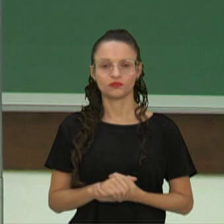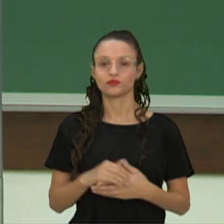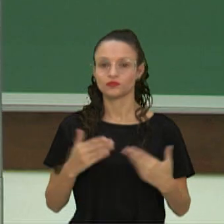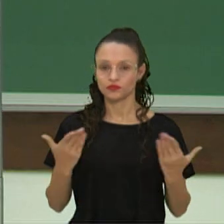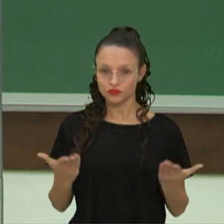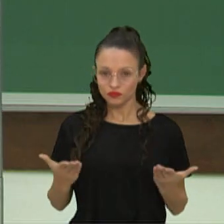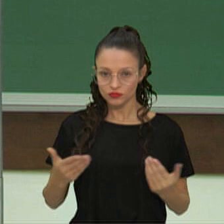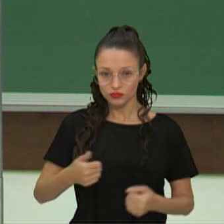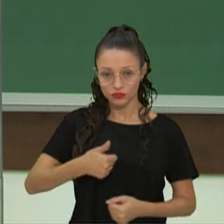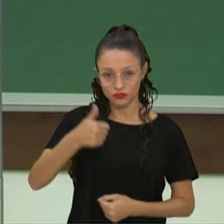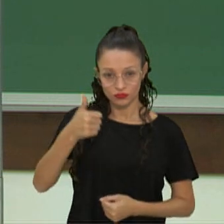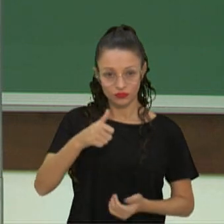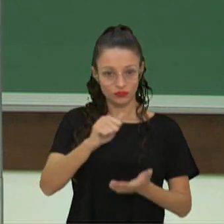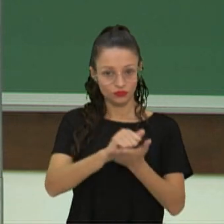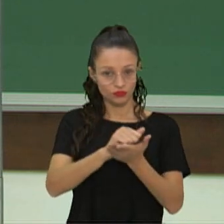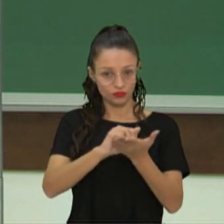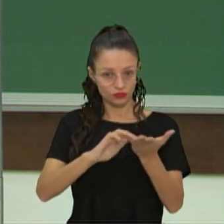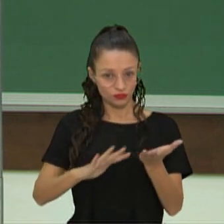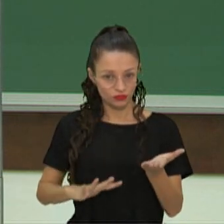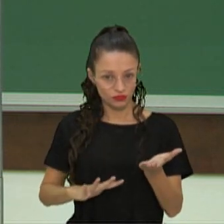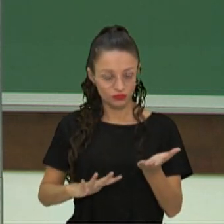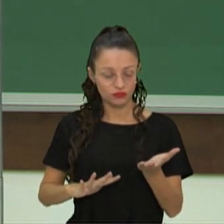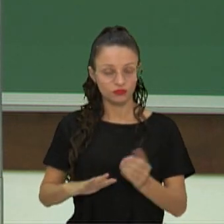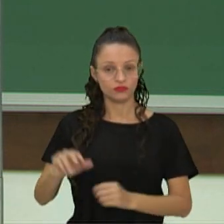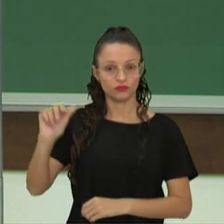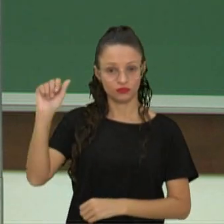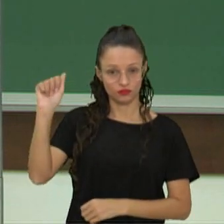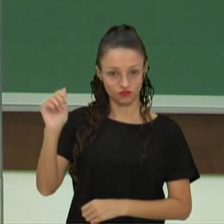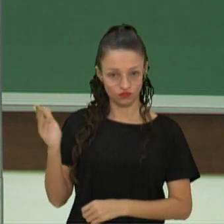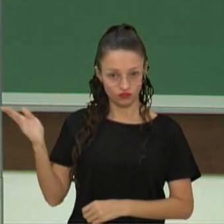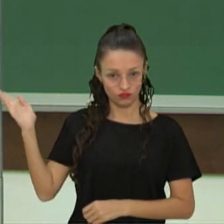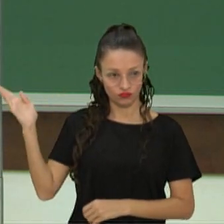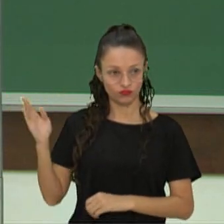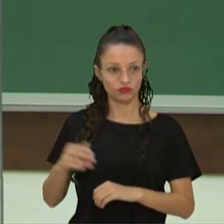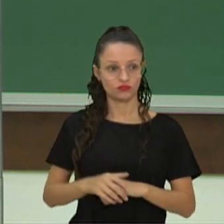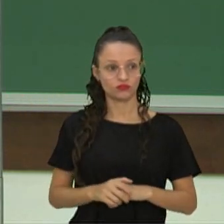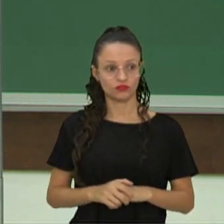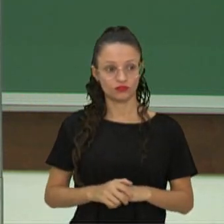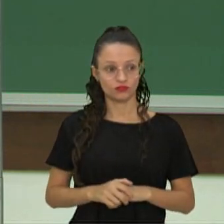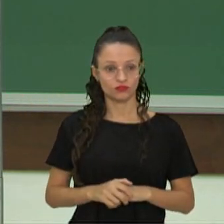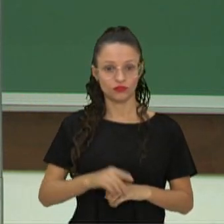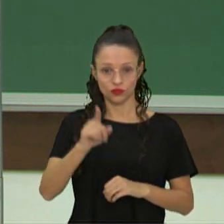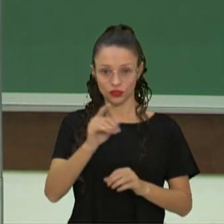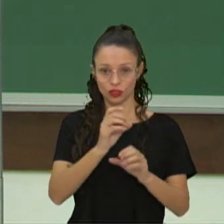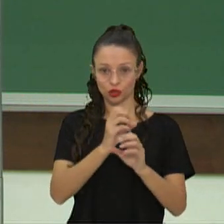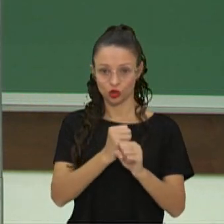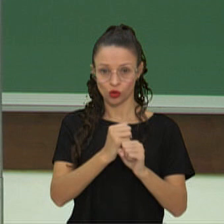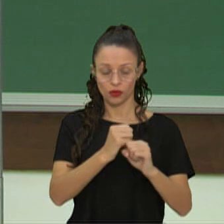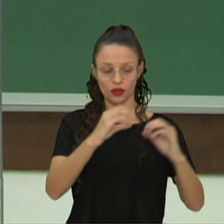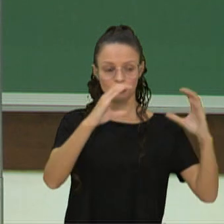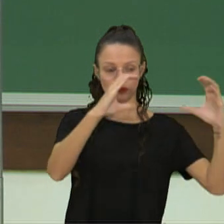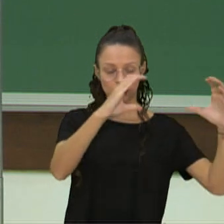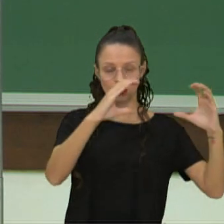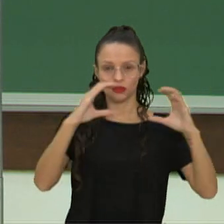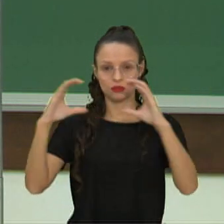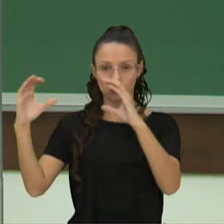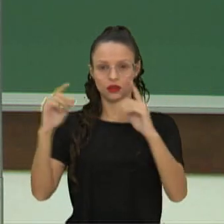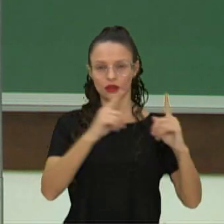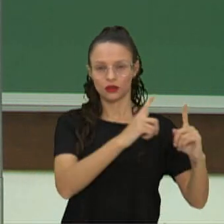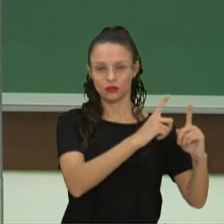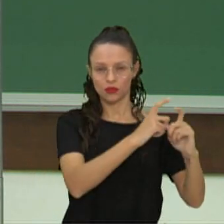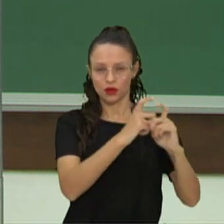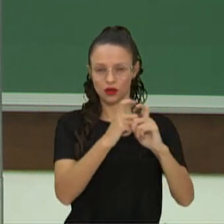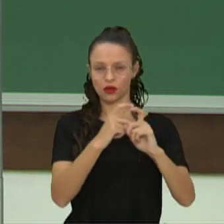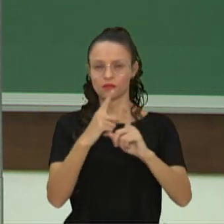Então, nesse primeiro exercício, que você tem aí o item A para fazer, né? Para você somar os polinômios que foram